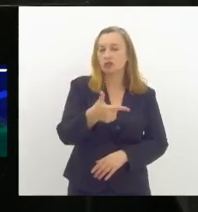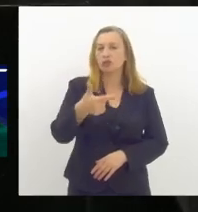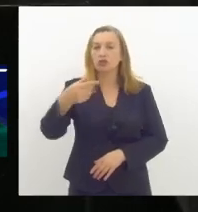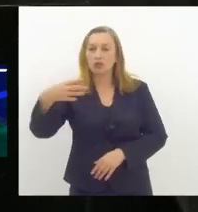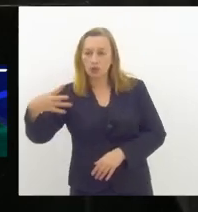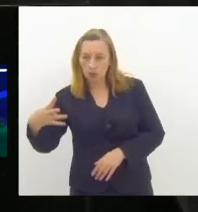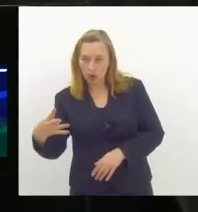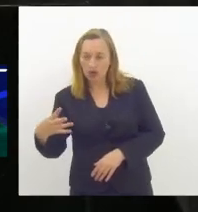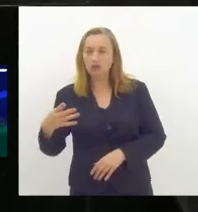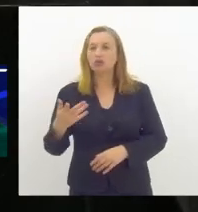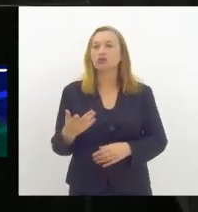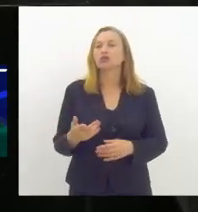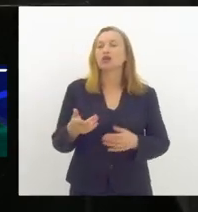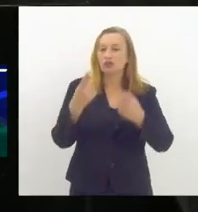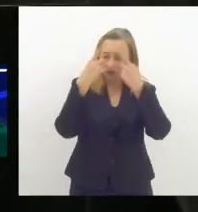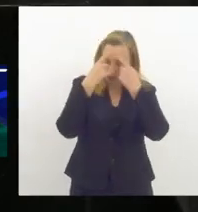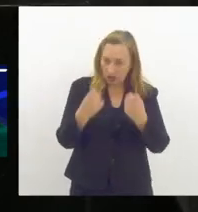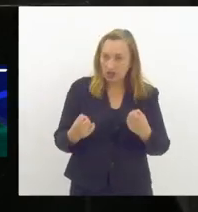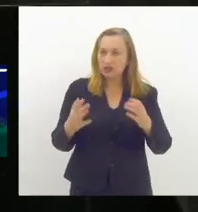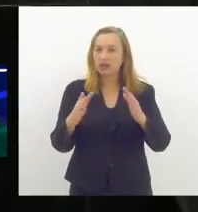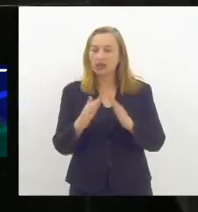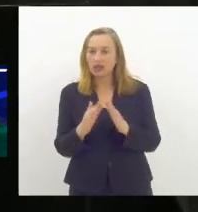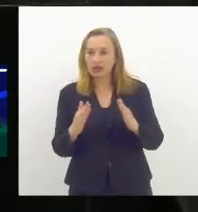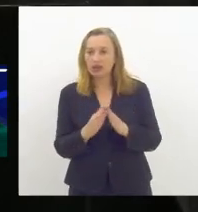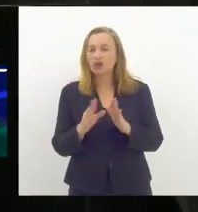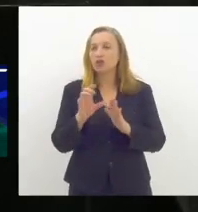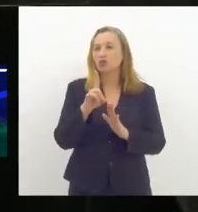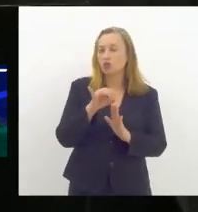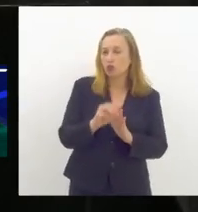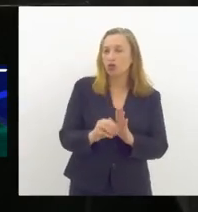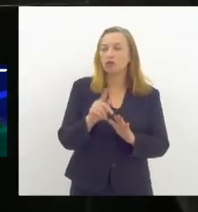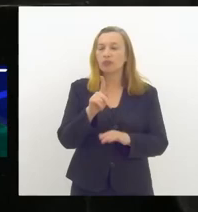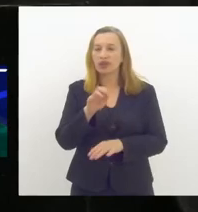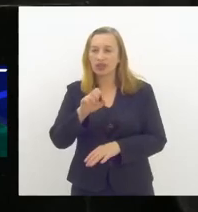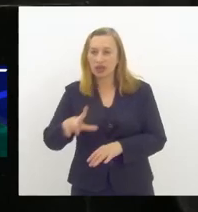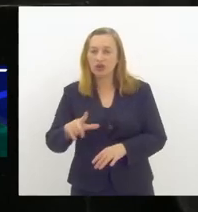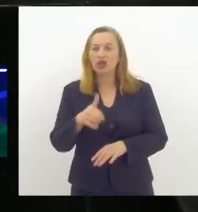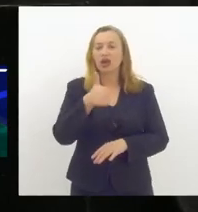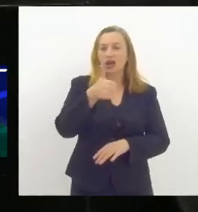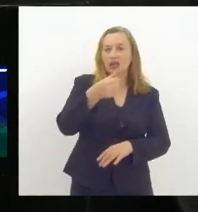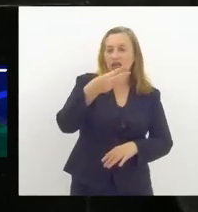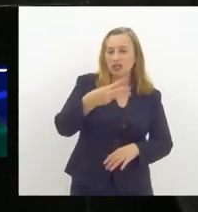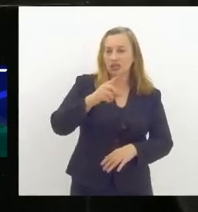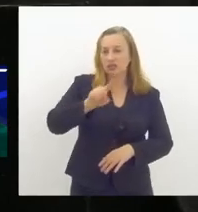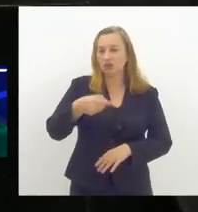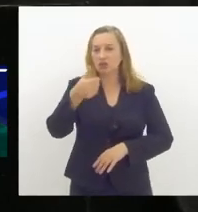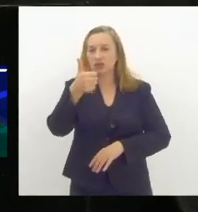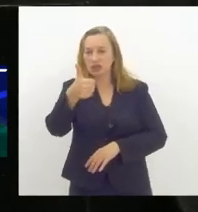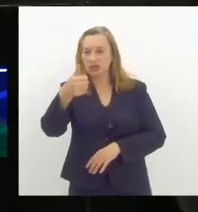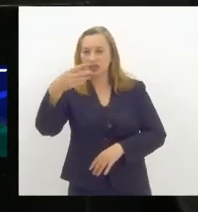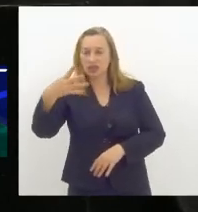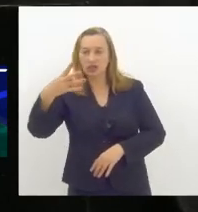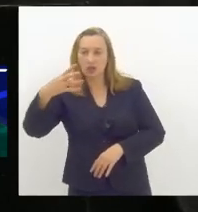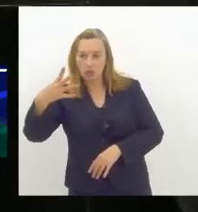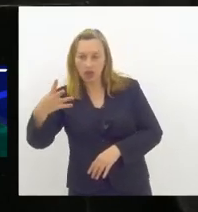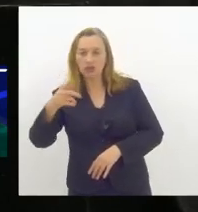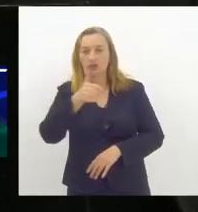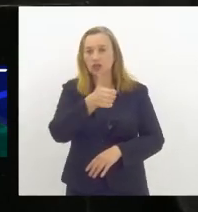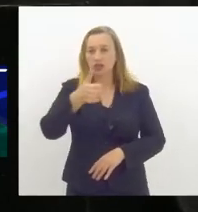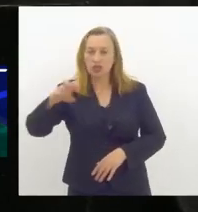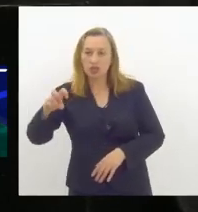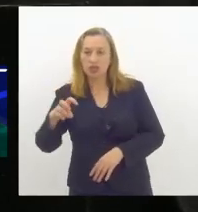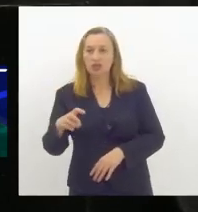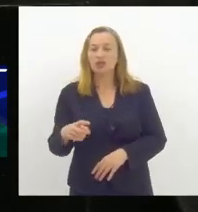que tipo ficou a violência doméstica no código penal a lei 13.104 de 2015